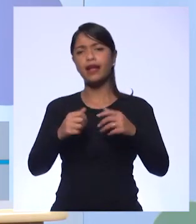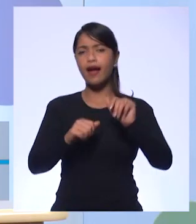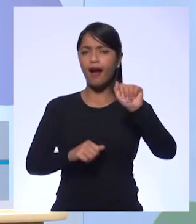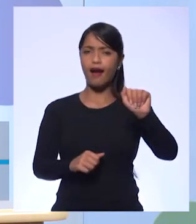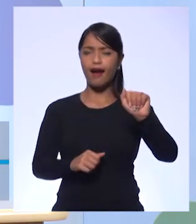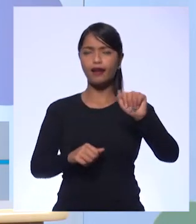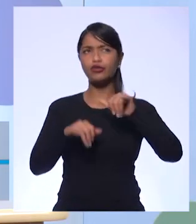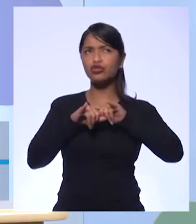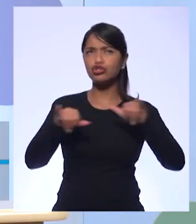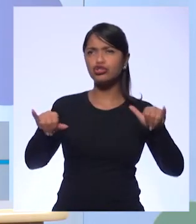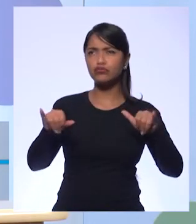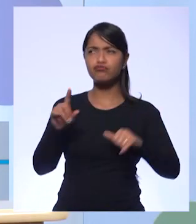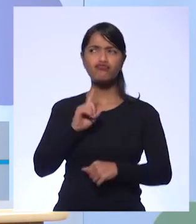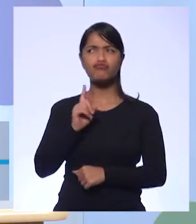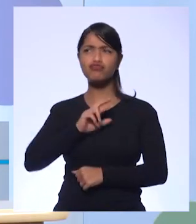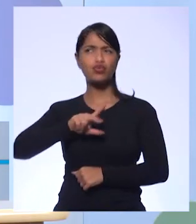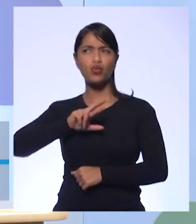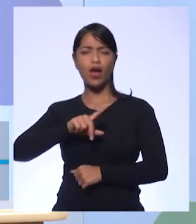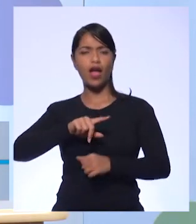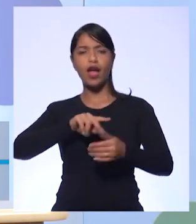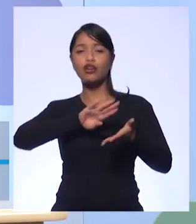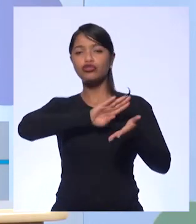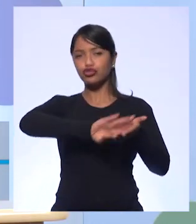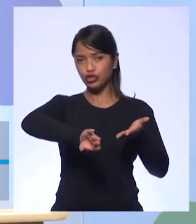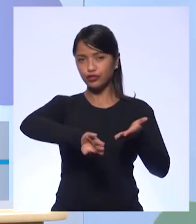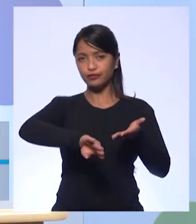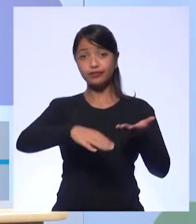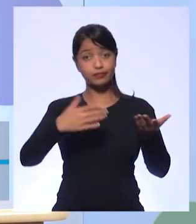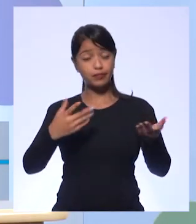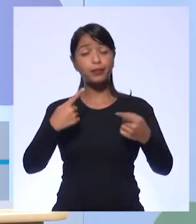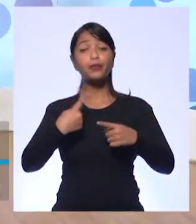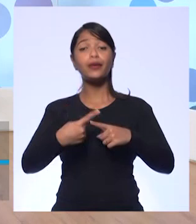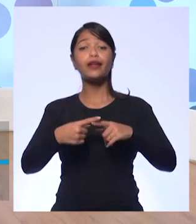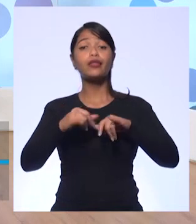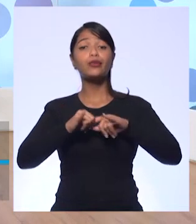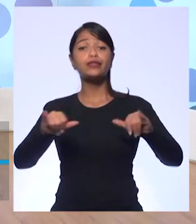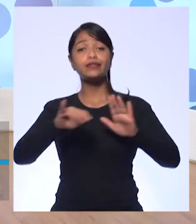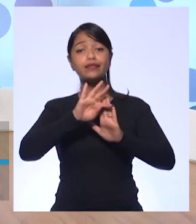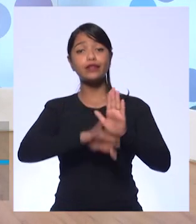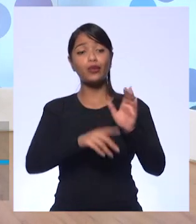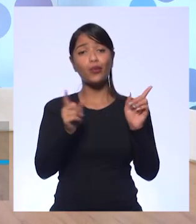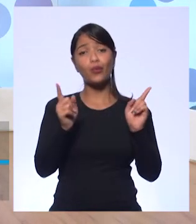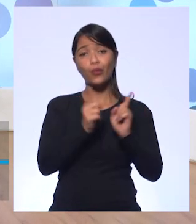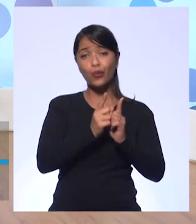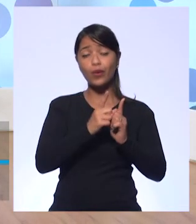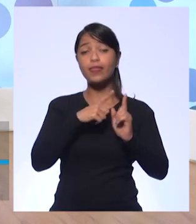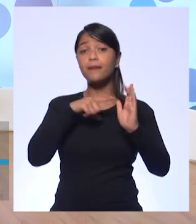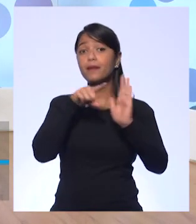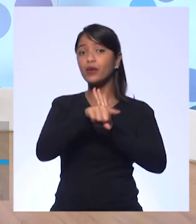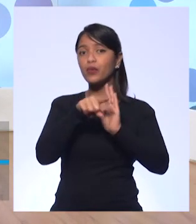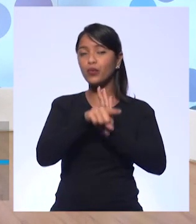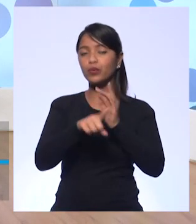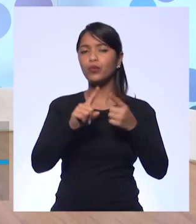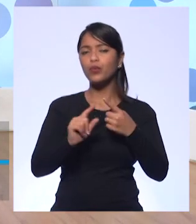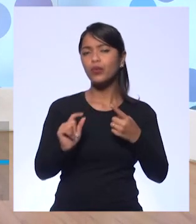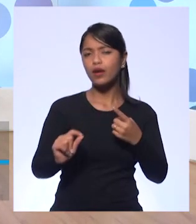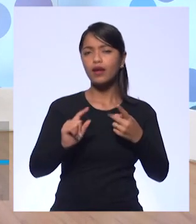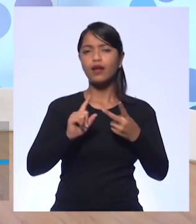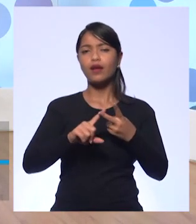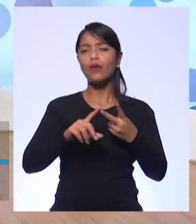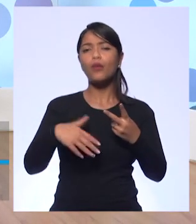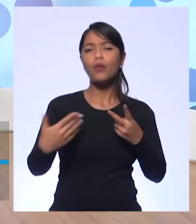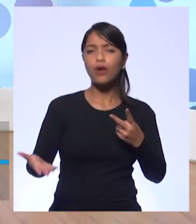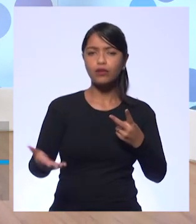Aí elimina. Até porque notícia era um textinho curto, tem que responder aquelas perguntinhas, certo, Mônica? O quê, quando, com